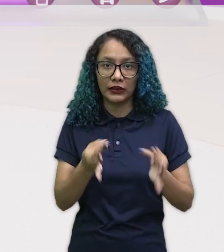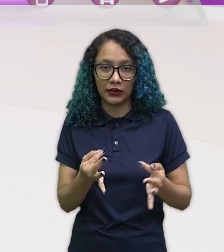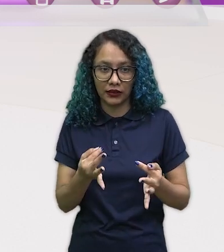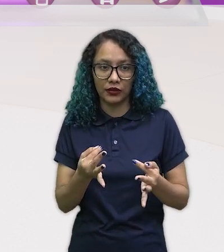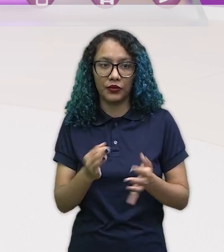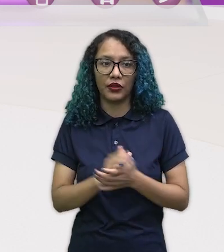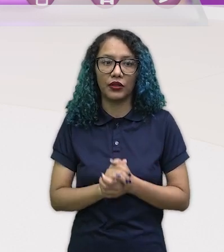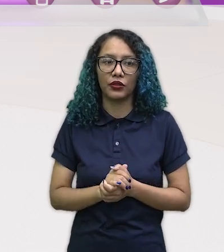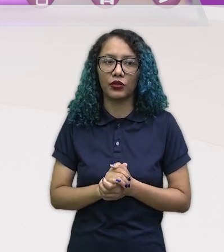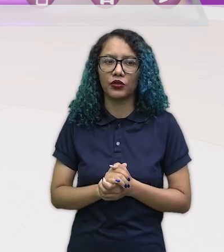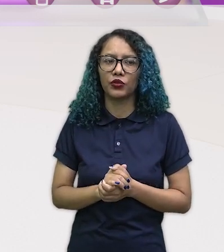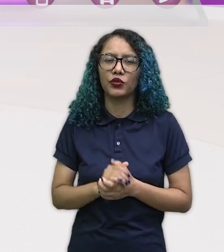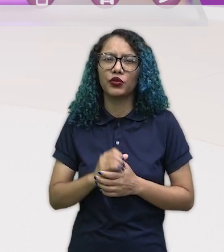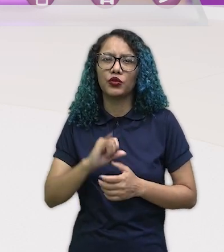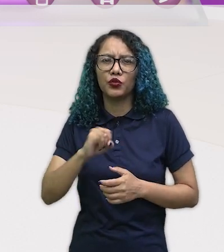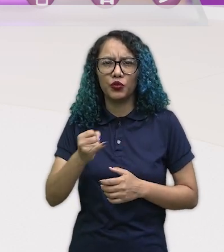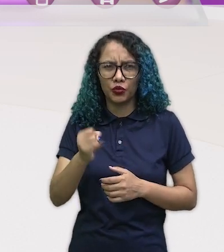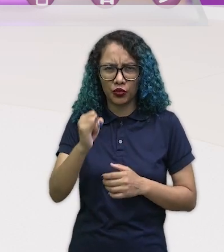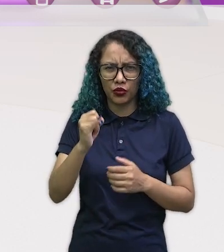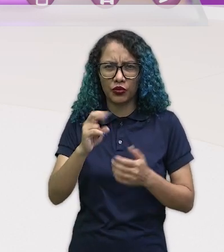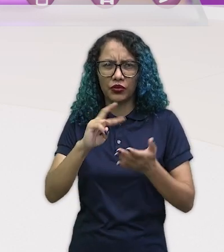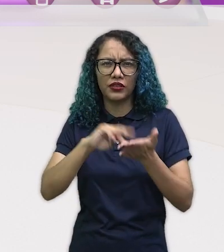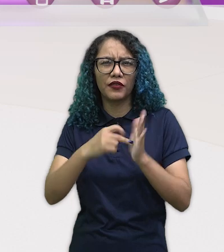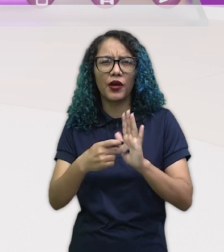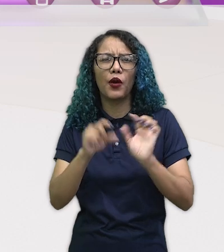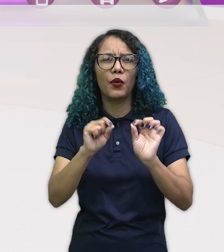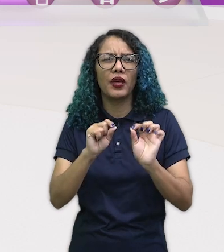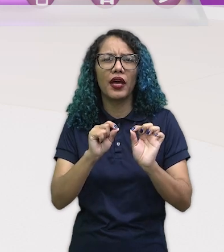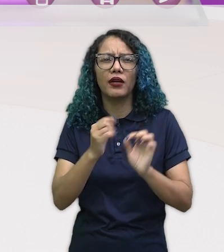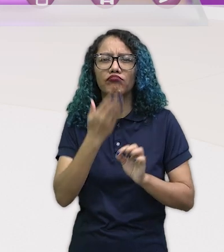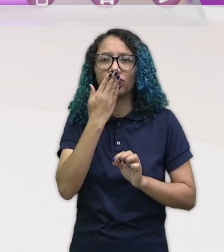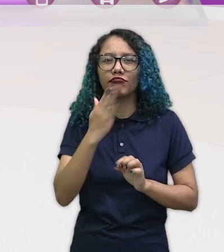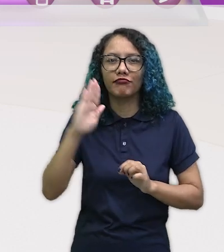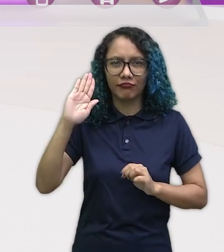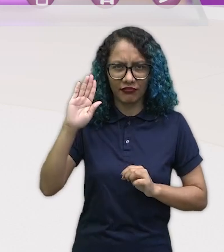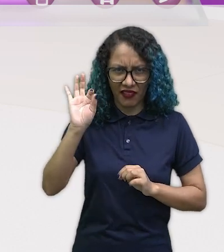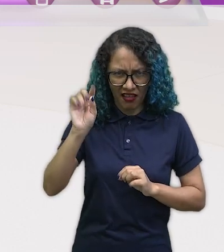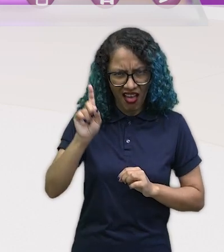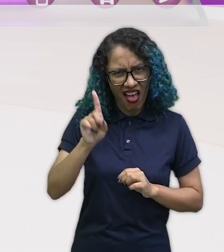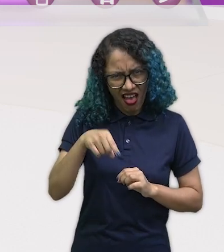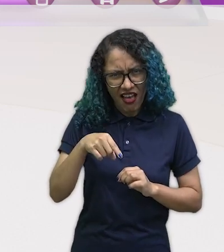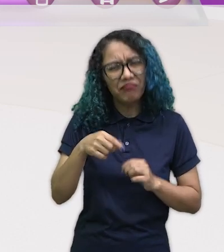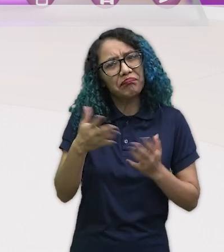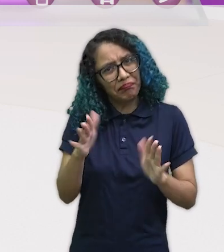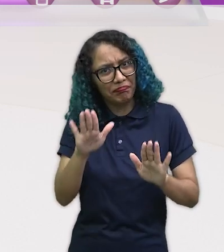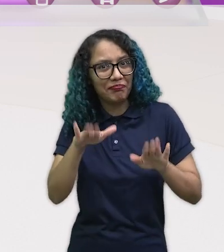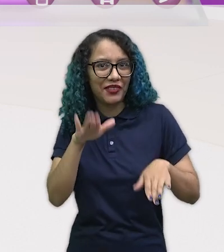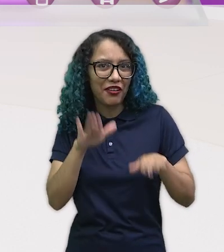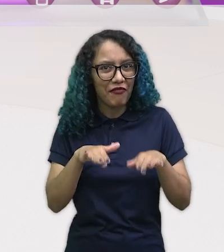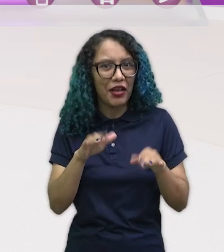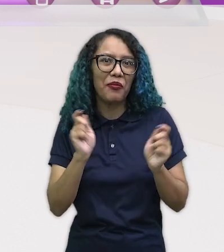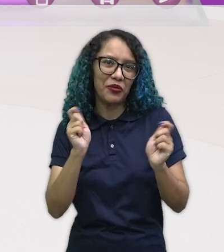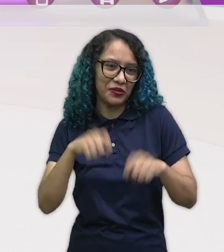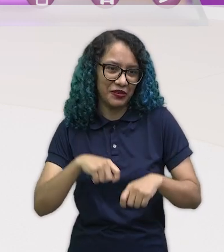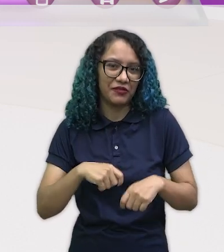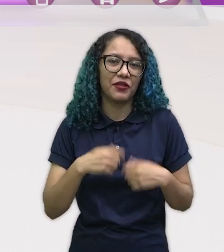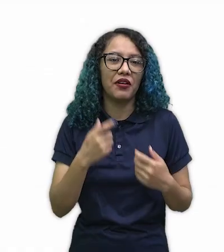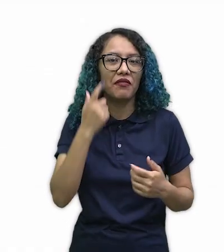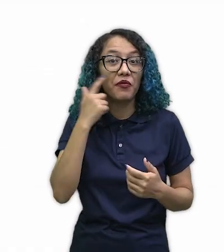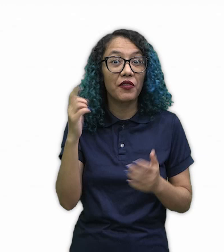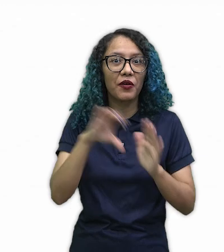Juros vem de promessa? Não deixa de ser também, né? Vamos começar aqui a aula, então, definindo os juros simples. Acompanhe